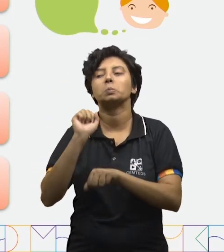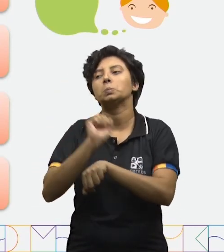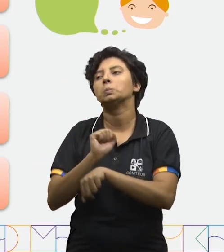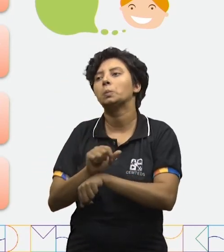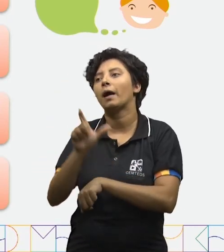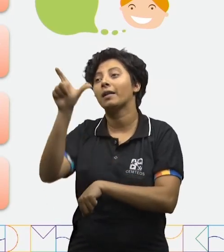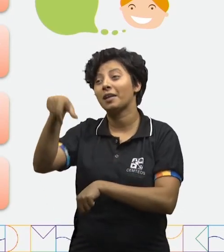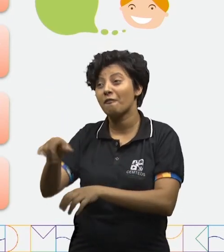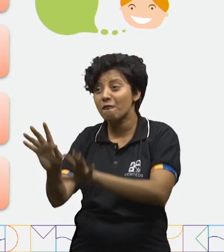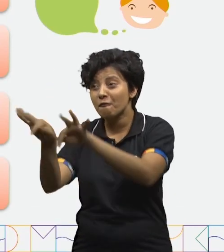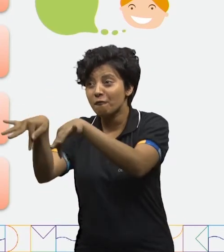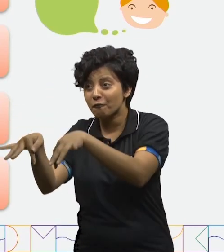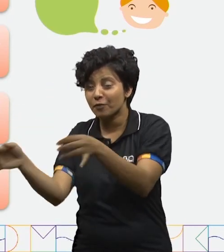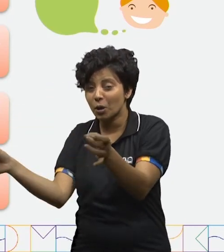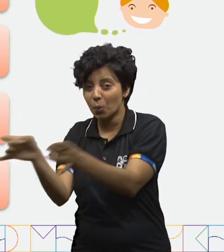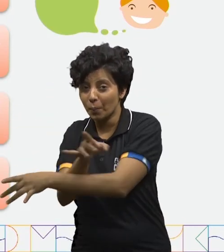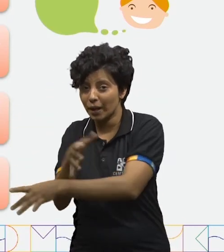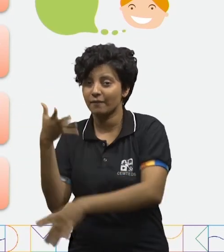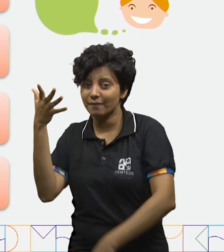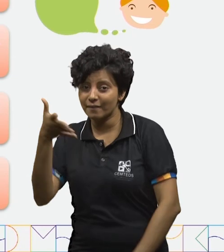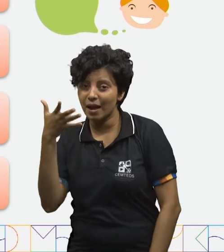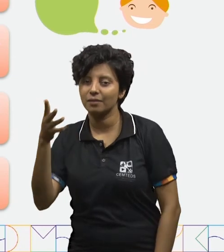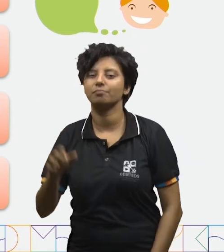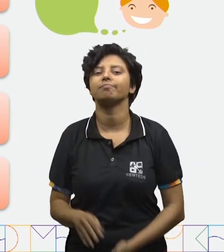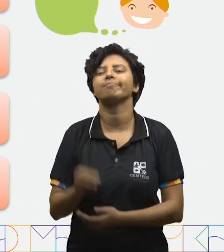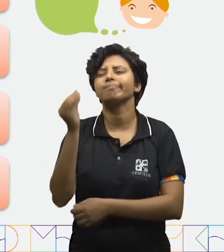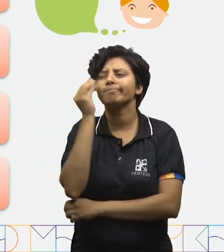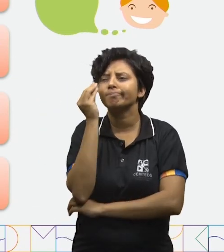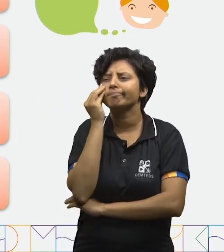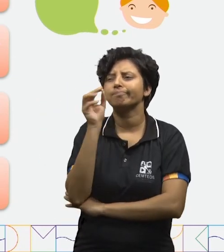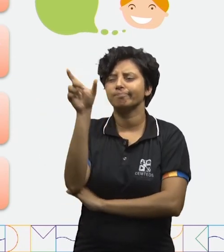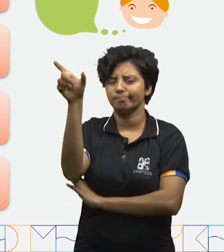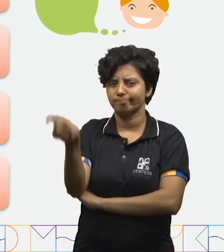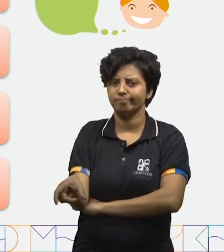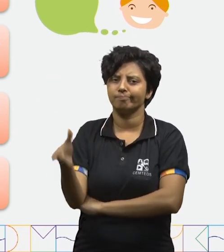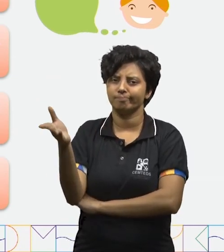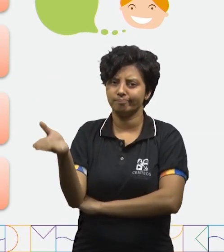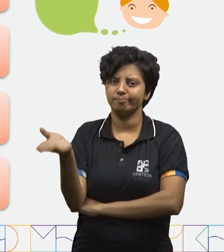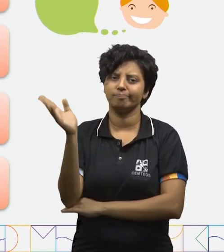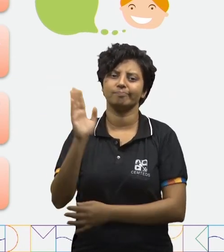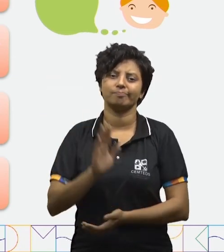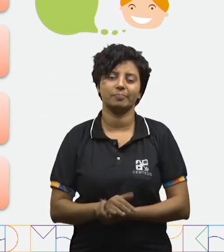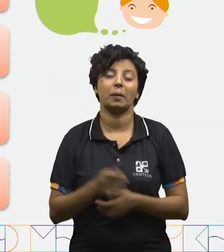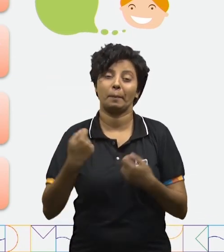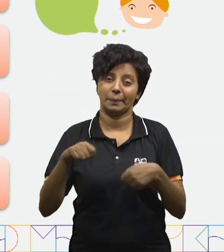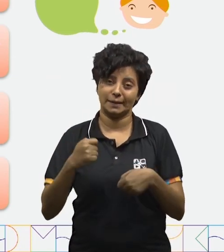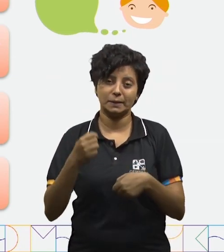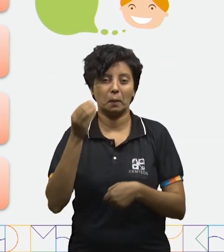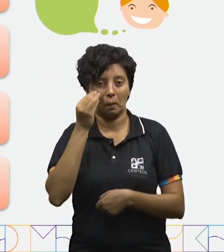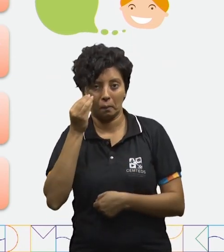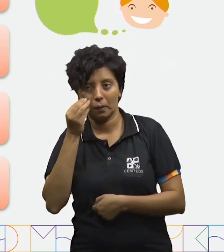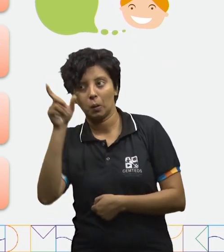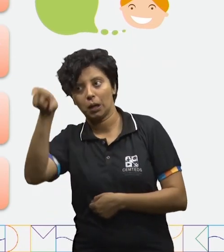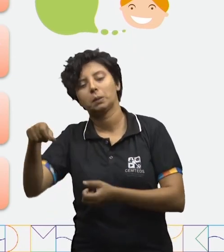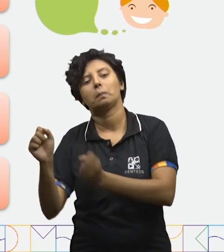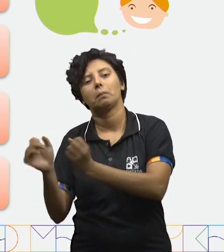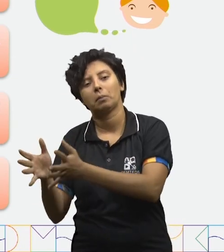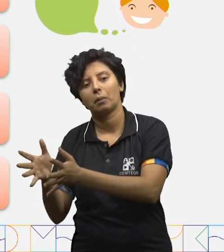Precisamos aguardar o outro concluir a sua fala. Ouça atentamente o que o outro tem a dizer. É preciso